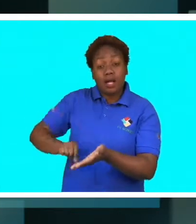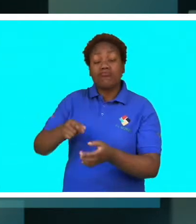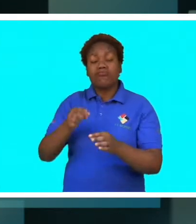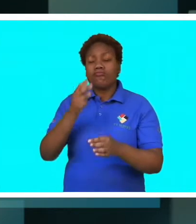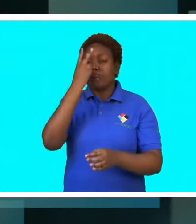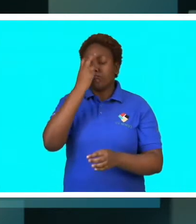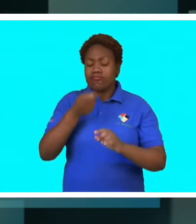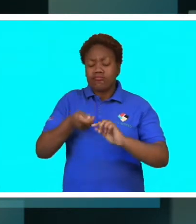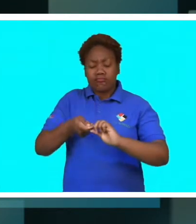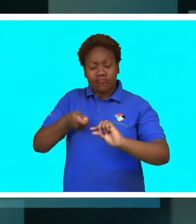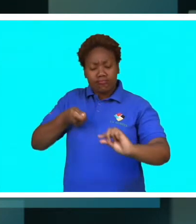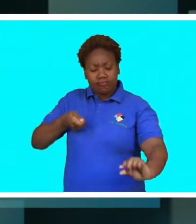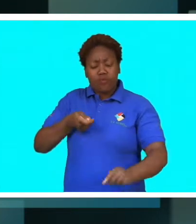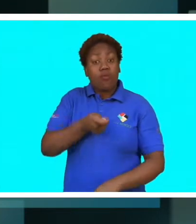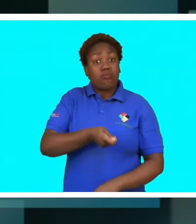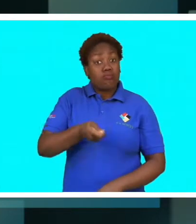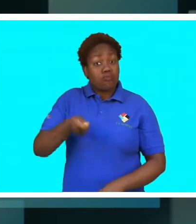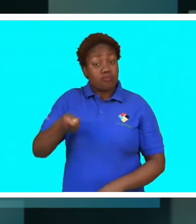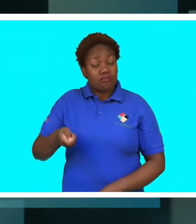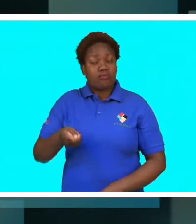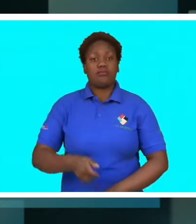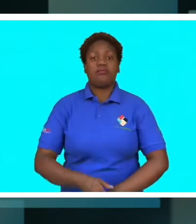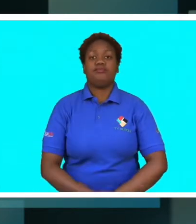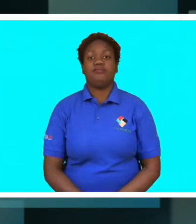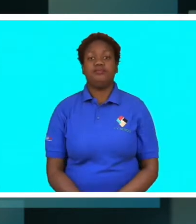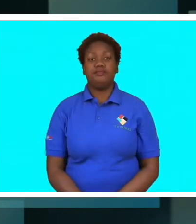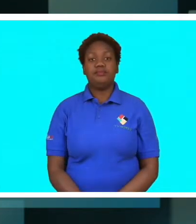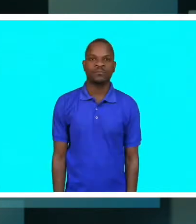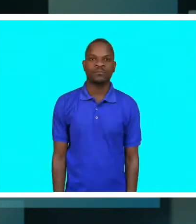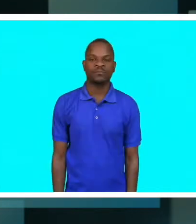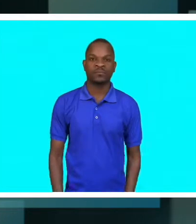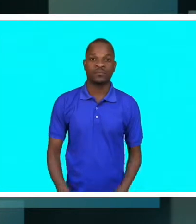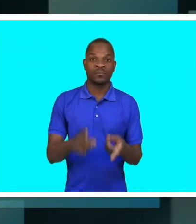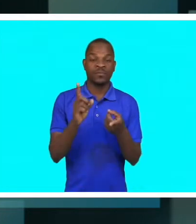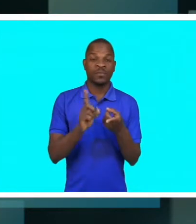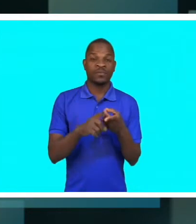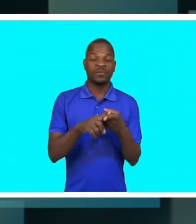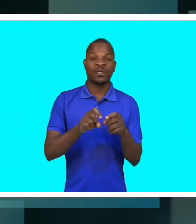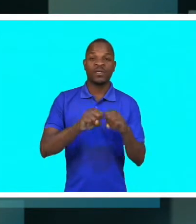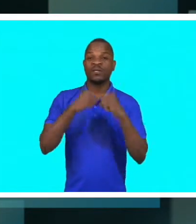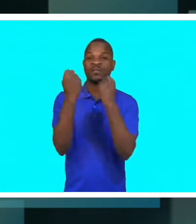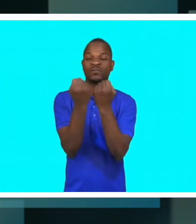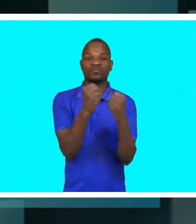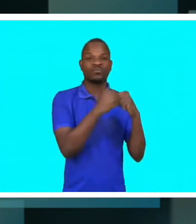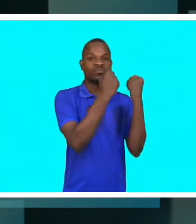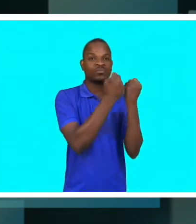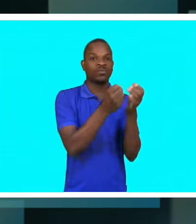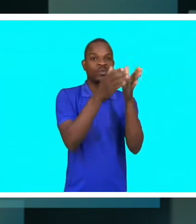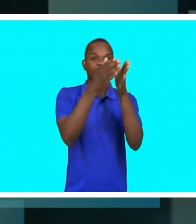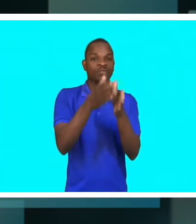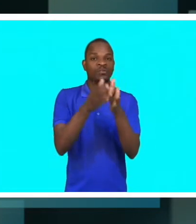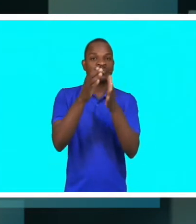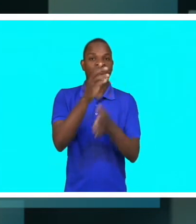os interessados cumprir determinados procedimentos. As associações, quando tiverem